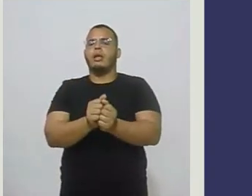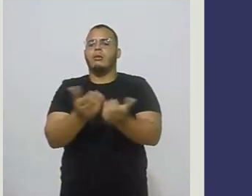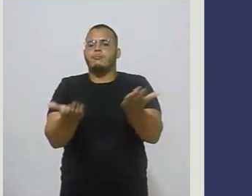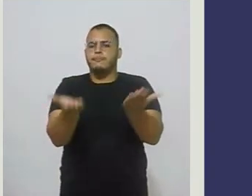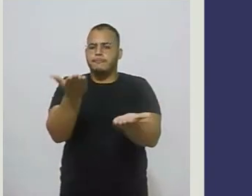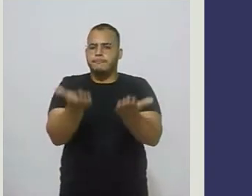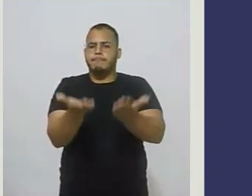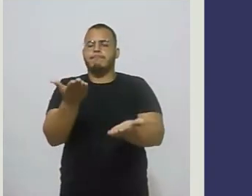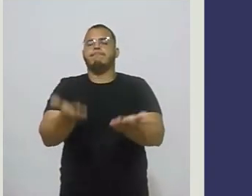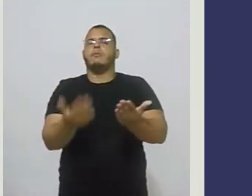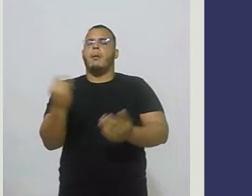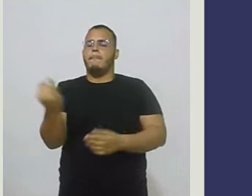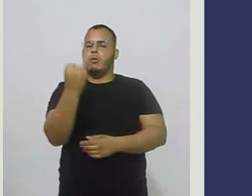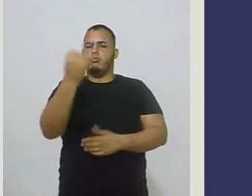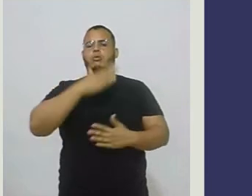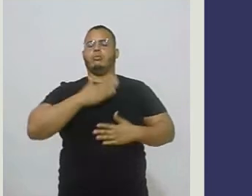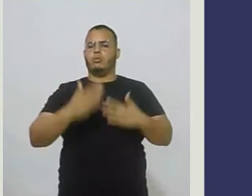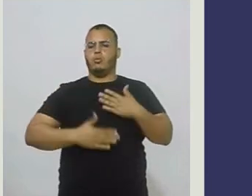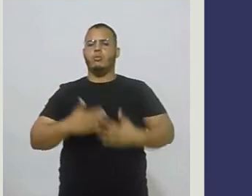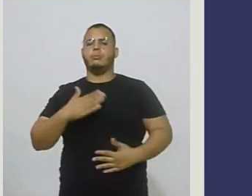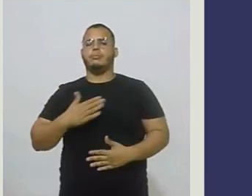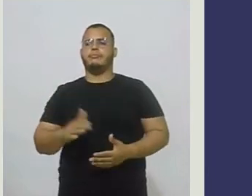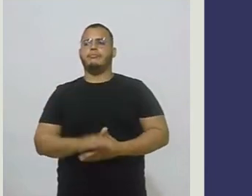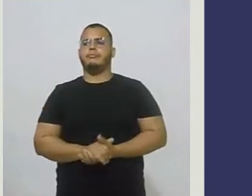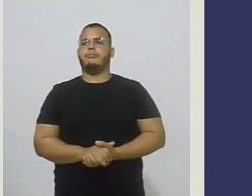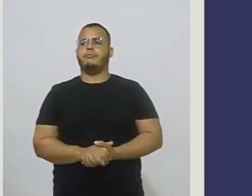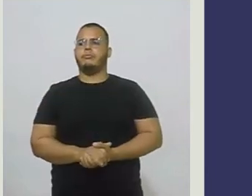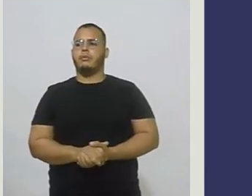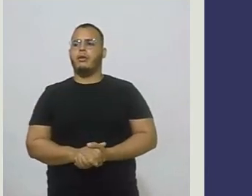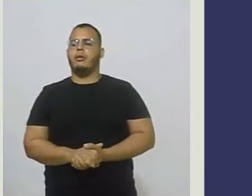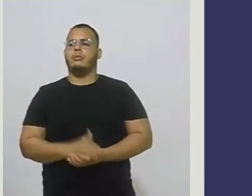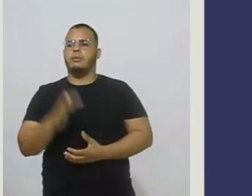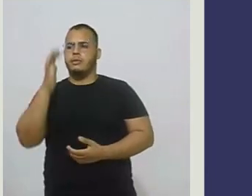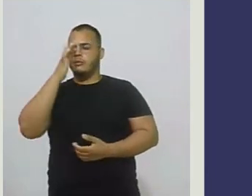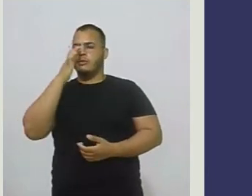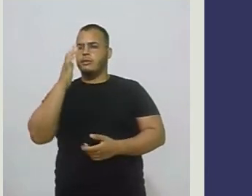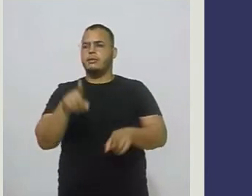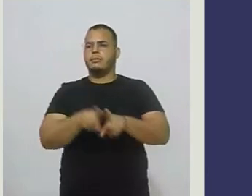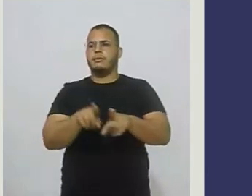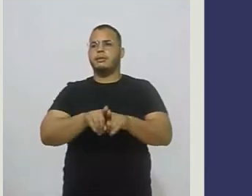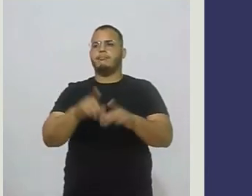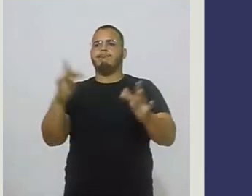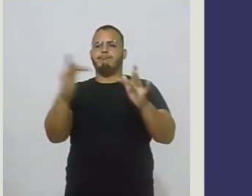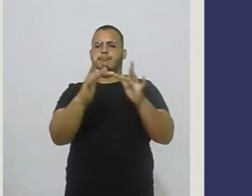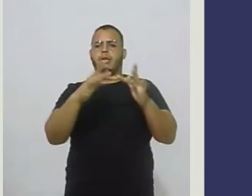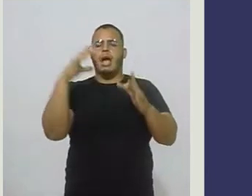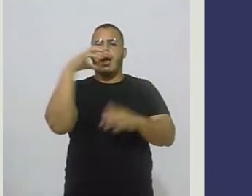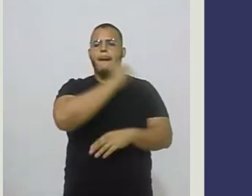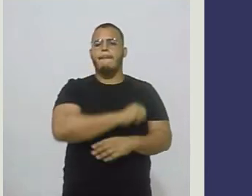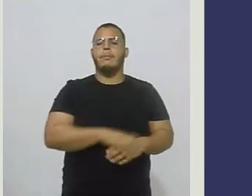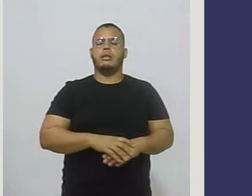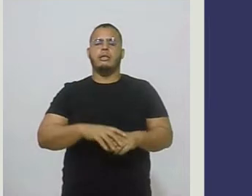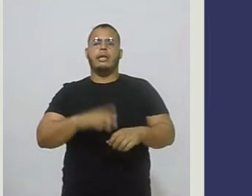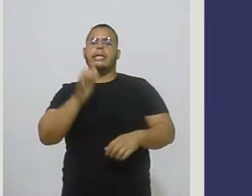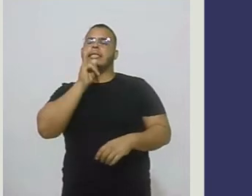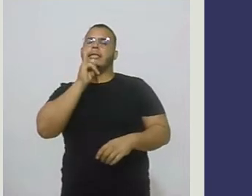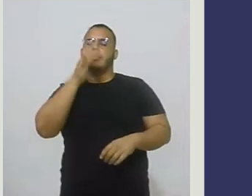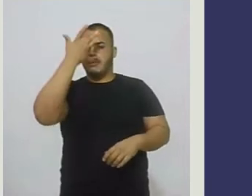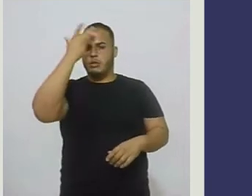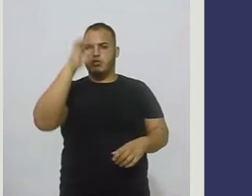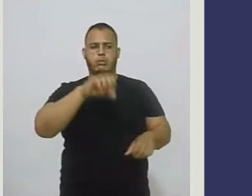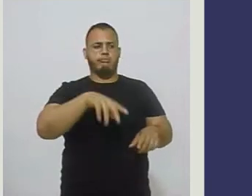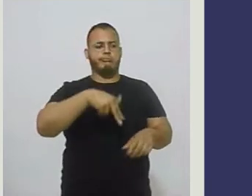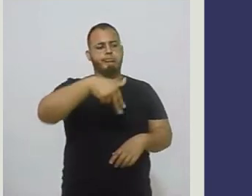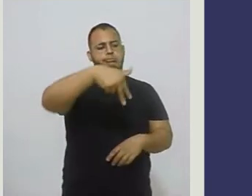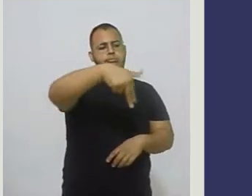equilíbrio da quantidade de cálcio no sangue. Aí a gente vê que ela age diretamente, alguém caiu, quebrou o braço. PTH